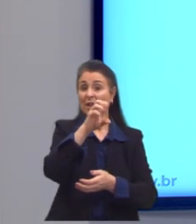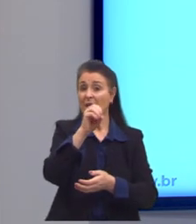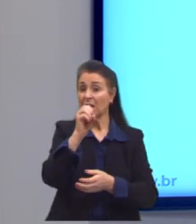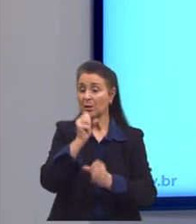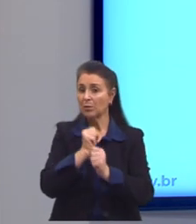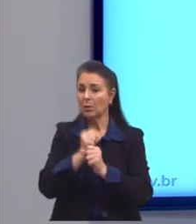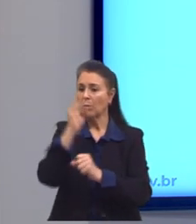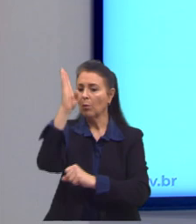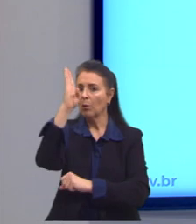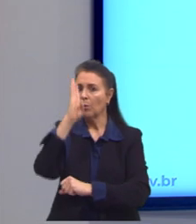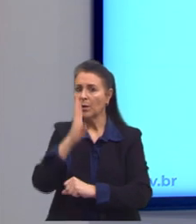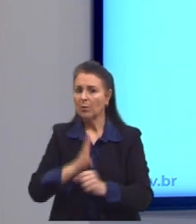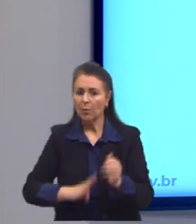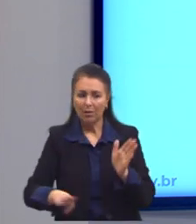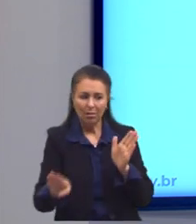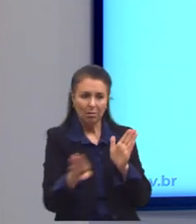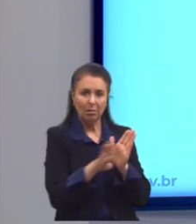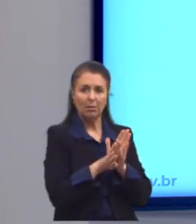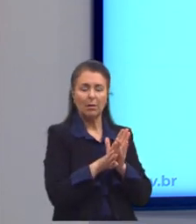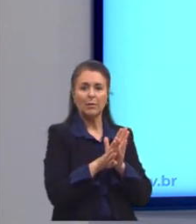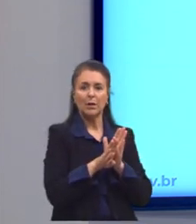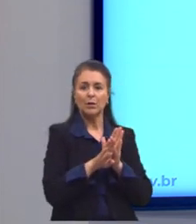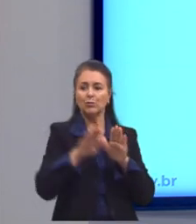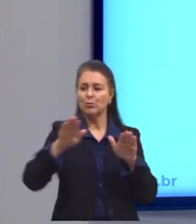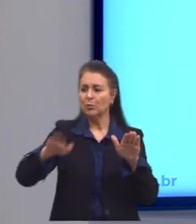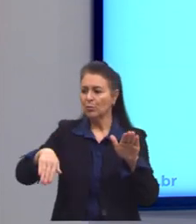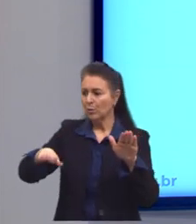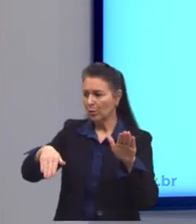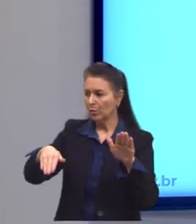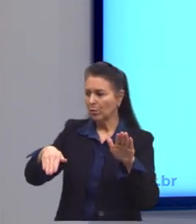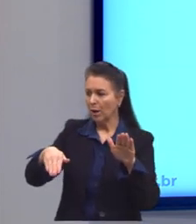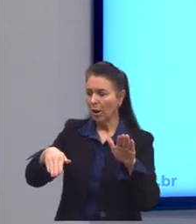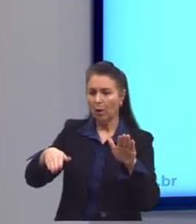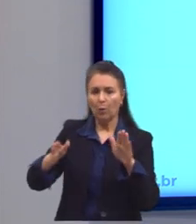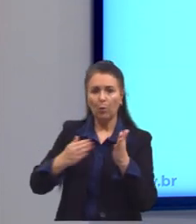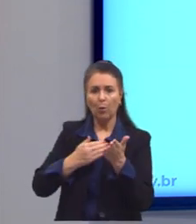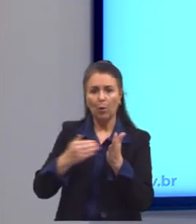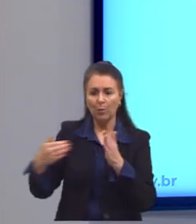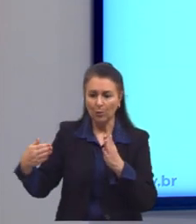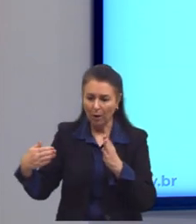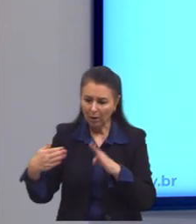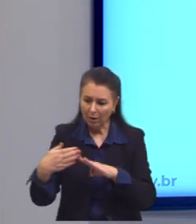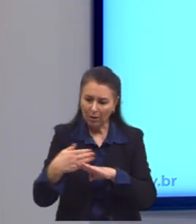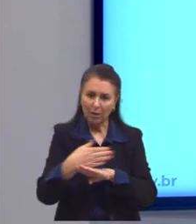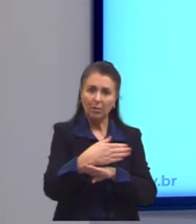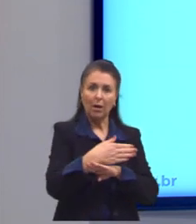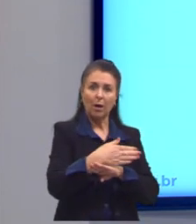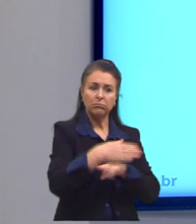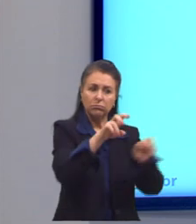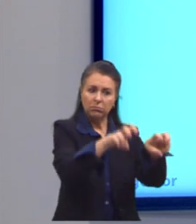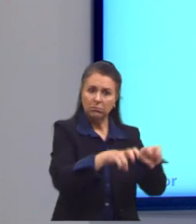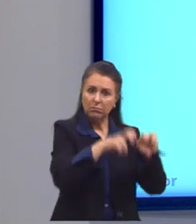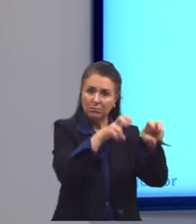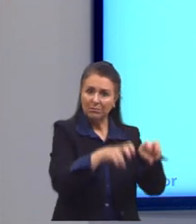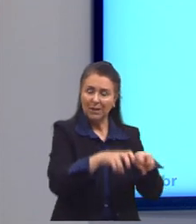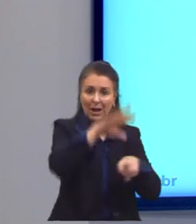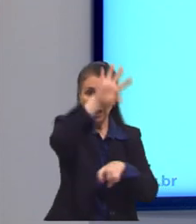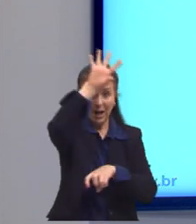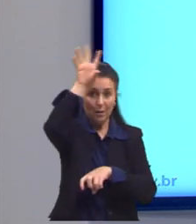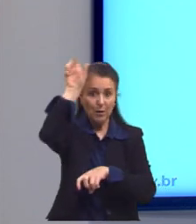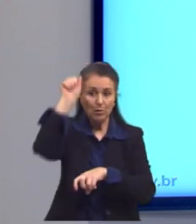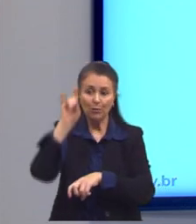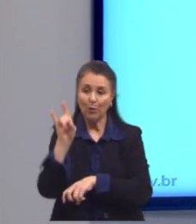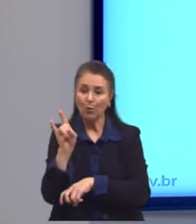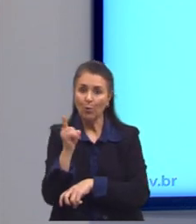o Brasil viu suas fronteiras do litoral expandidos para o interior é apenas é apenas Lógico que a amazônia